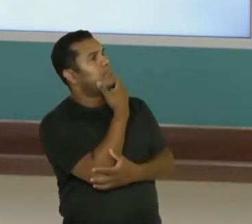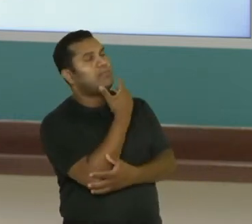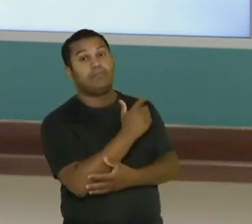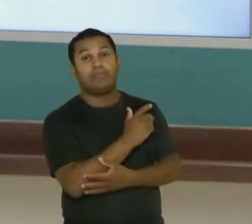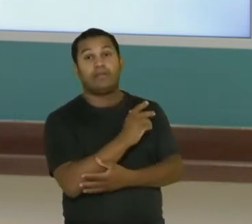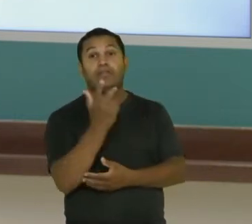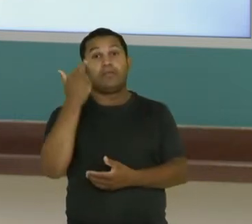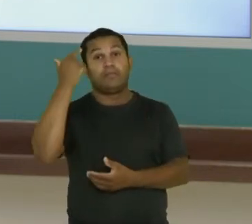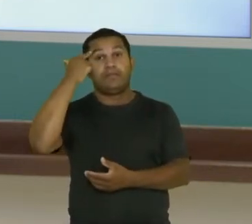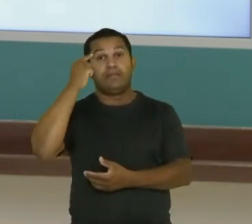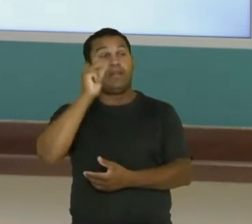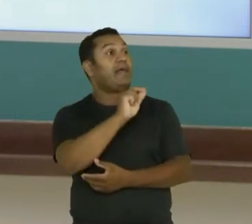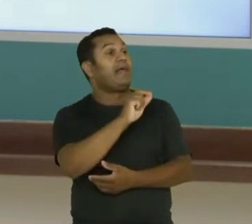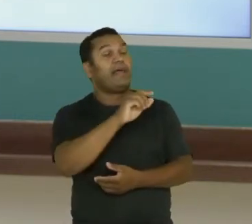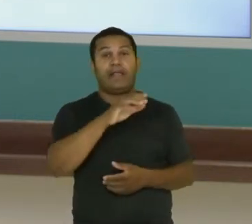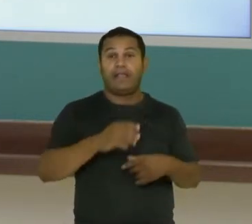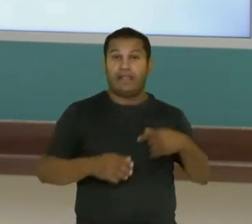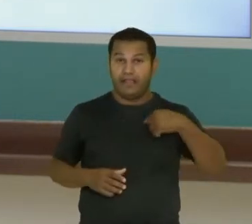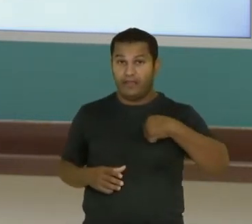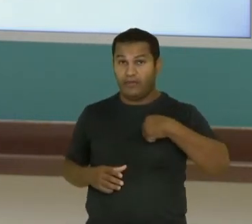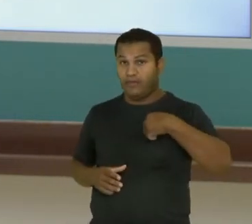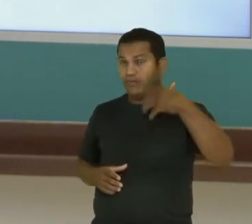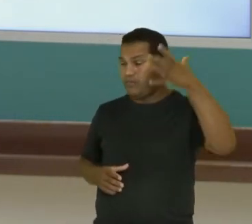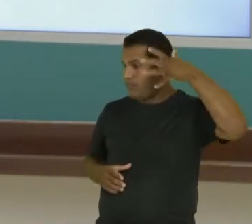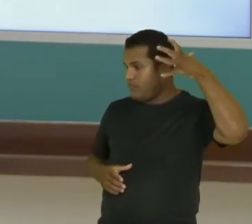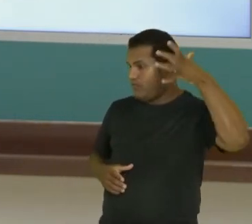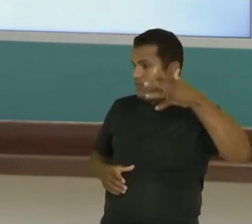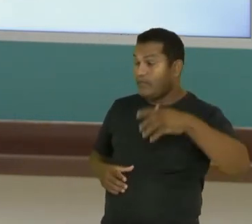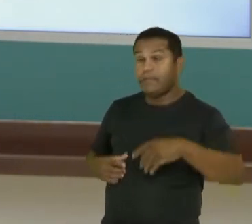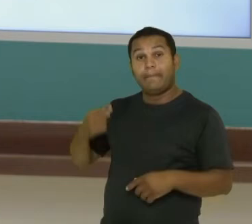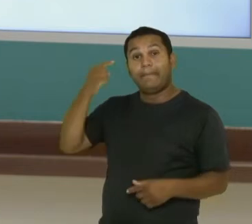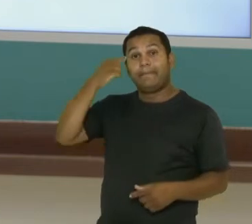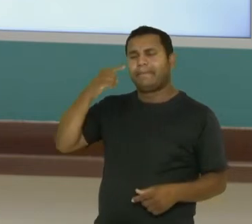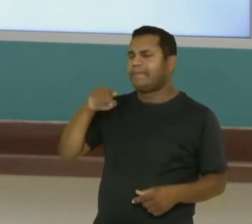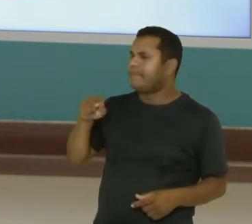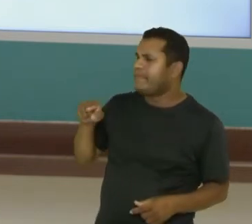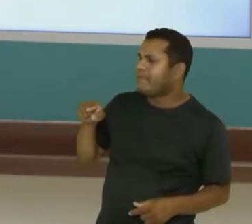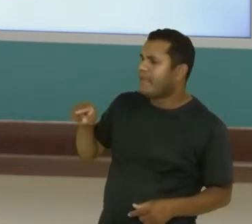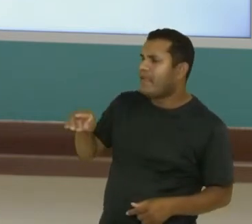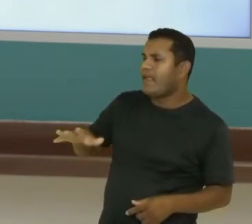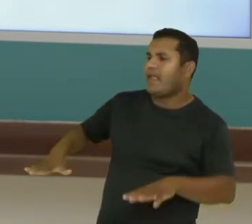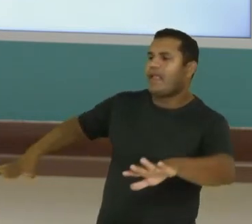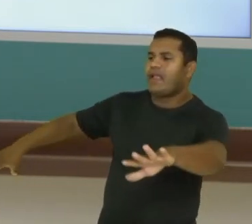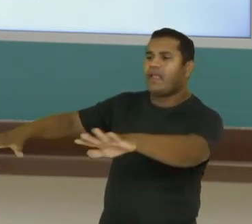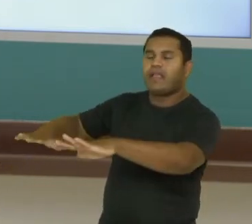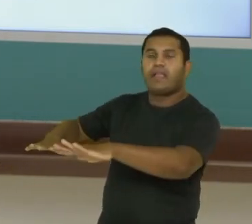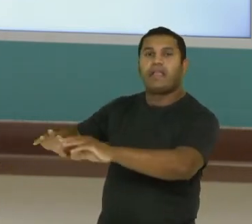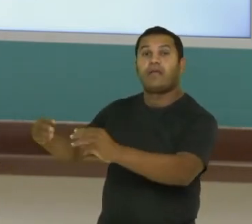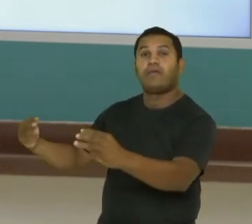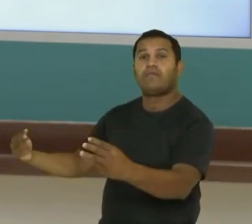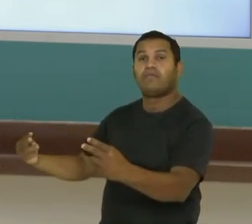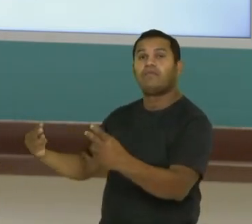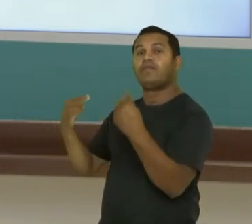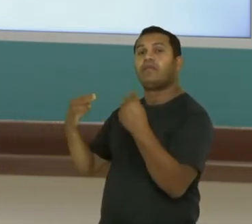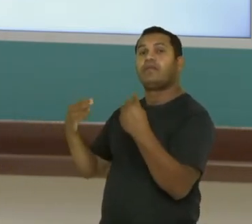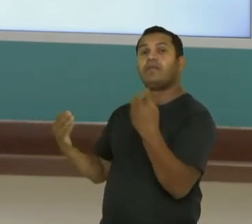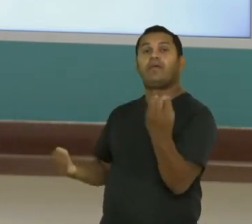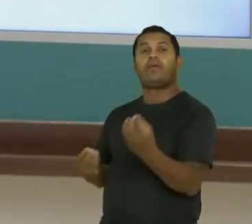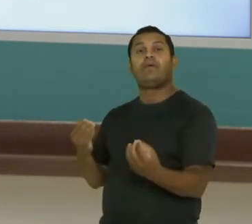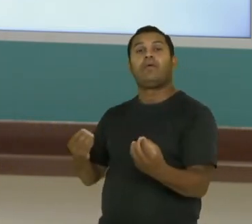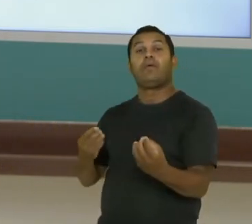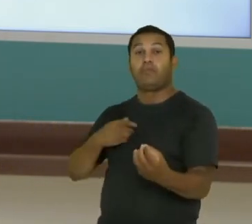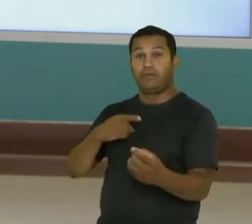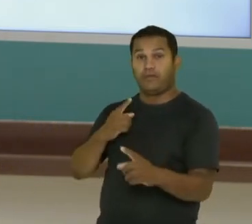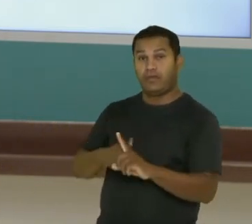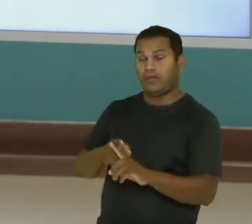quem é o seu público. Afinal de contas, o objetivo do discurso é você convencer, você persuadir ou até